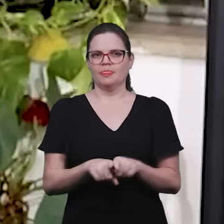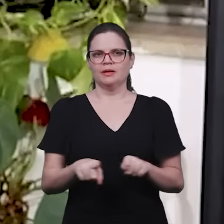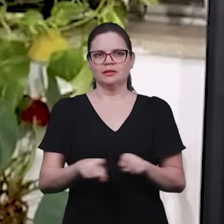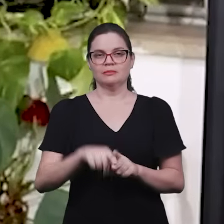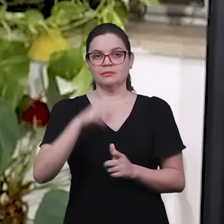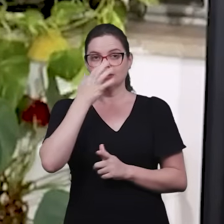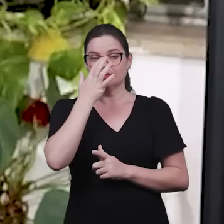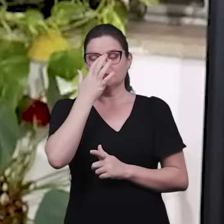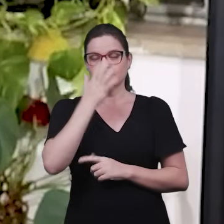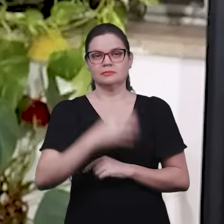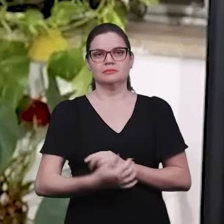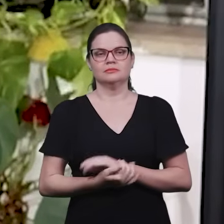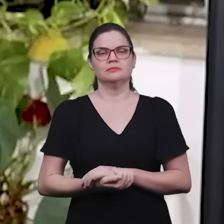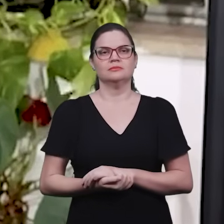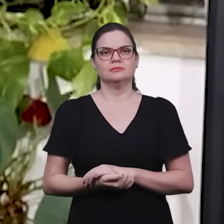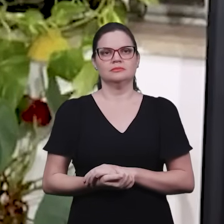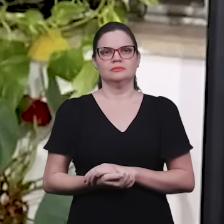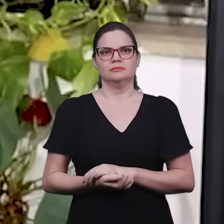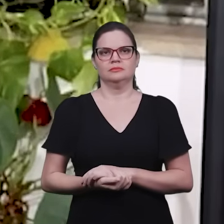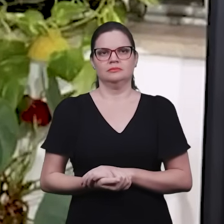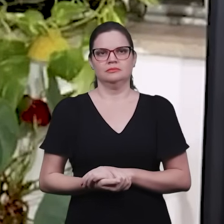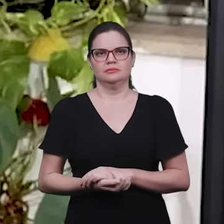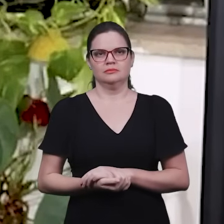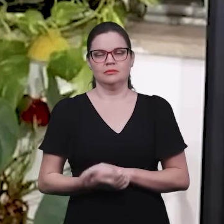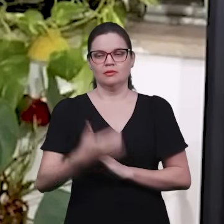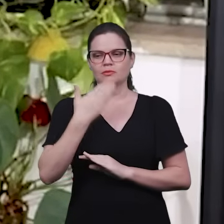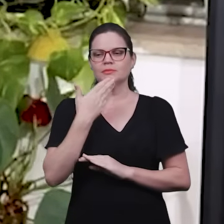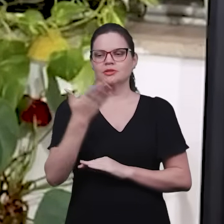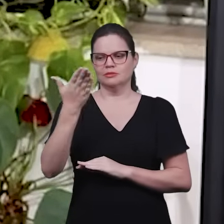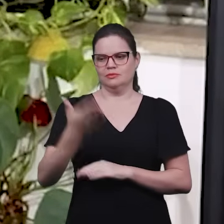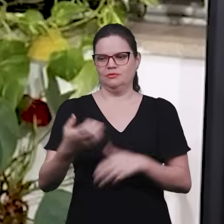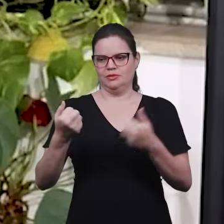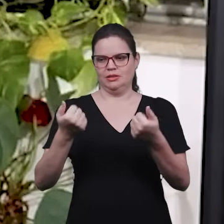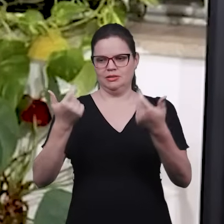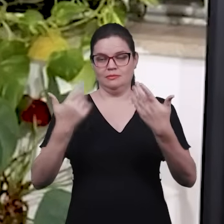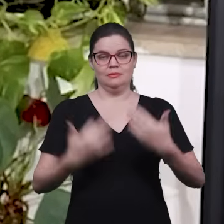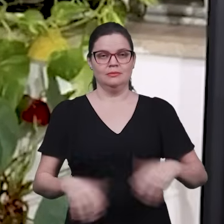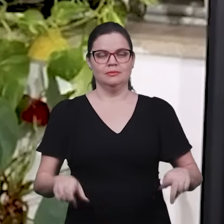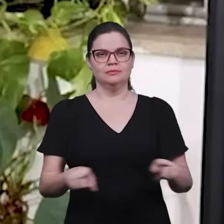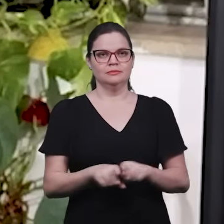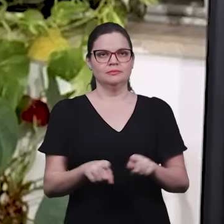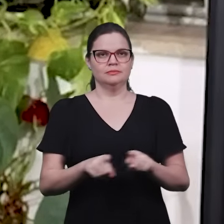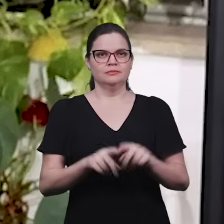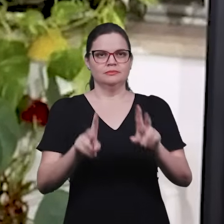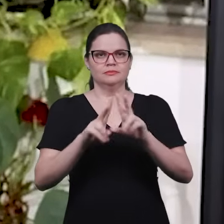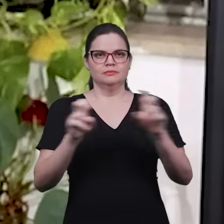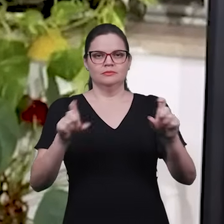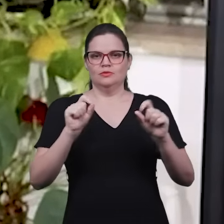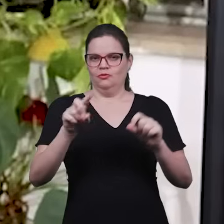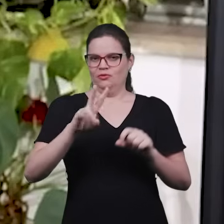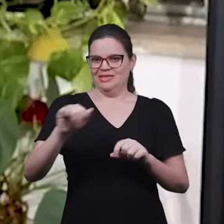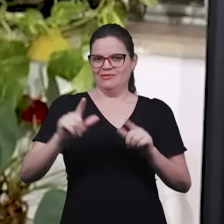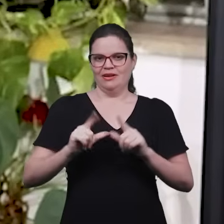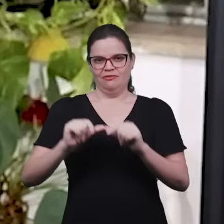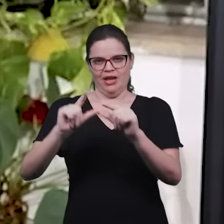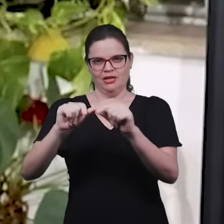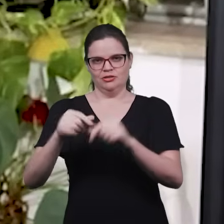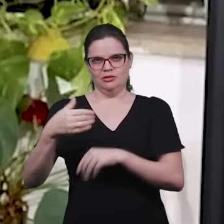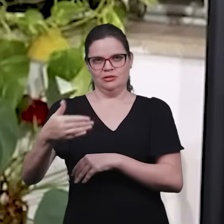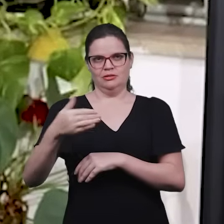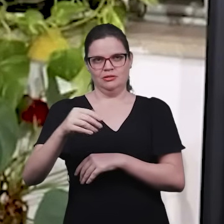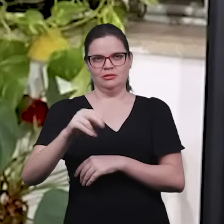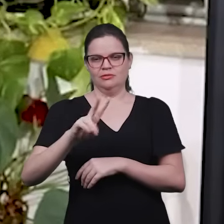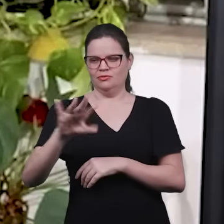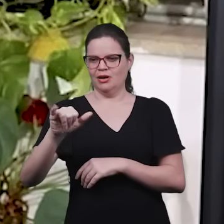pastor Beckson, eu gostaria que o pastor comentasse sobre a viagem que o senhor vai fazer. O senhor vai fazer uma